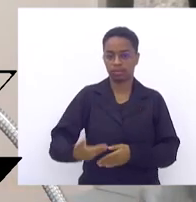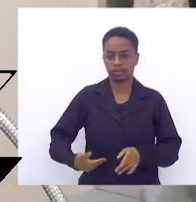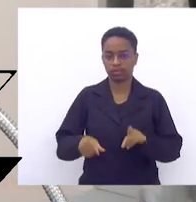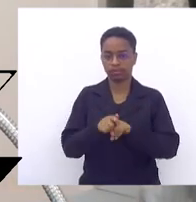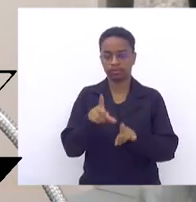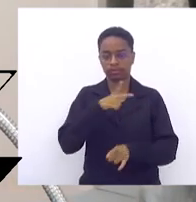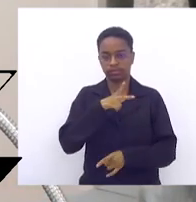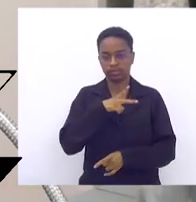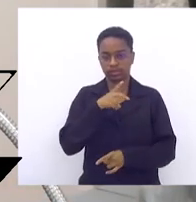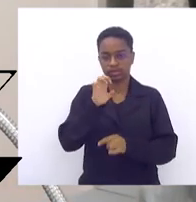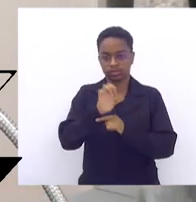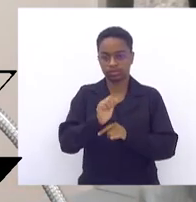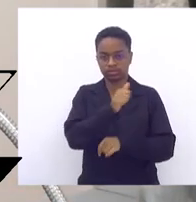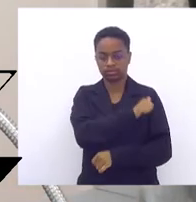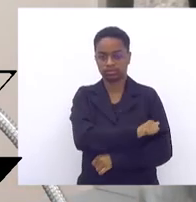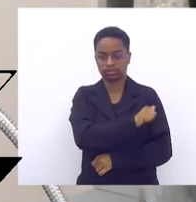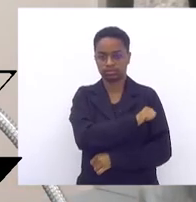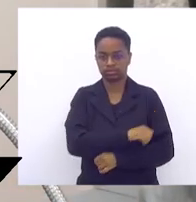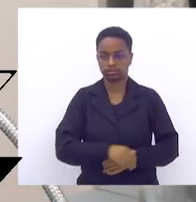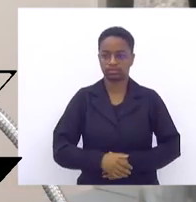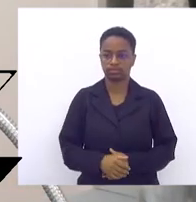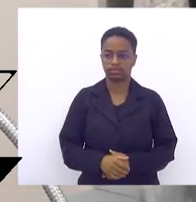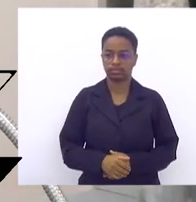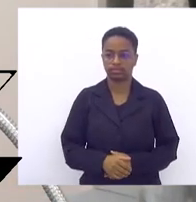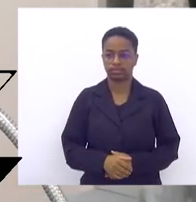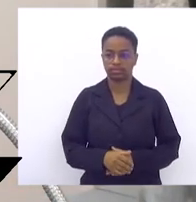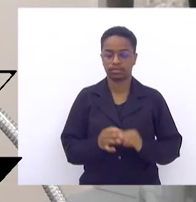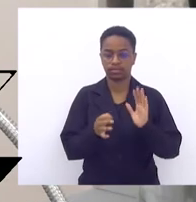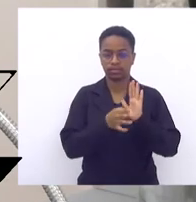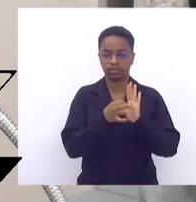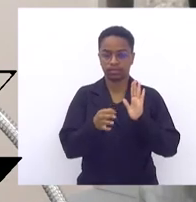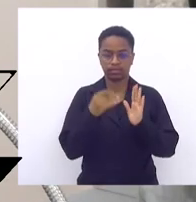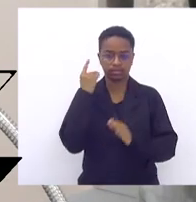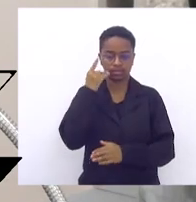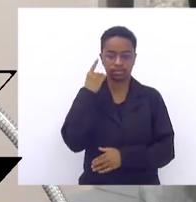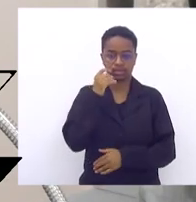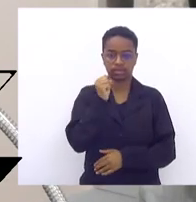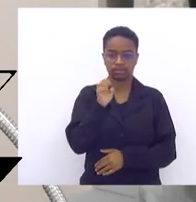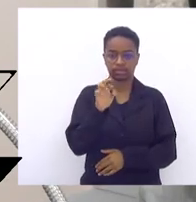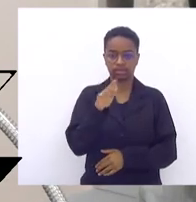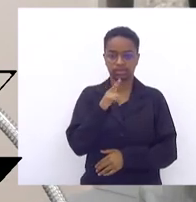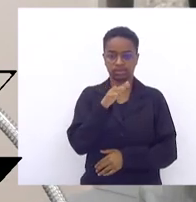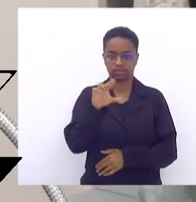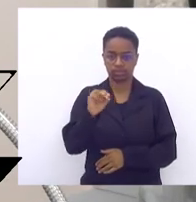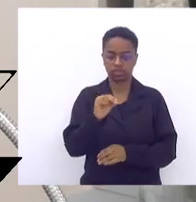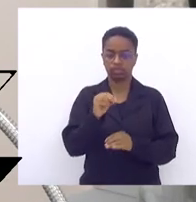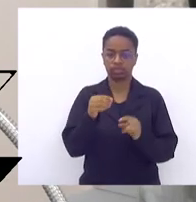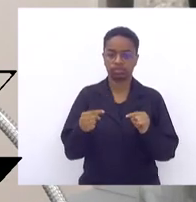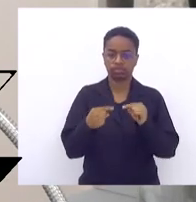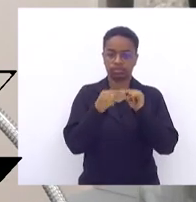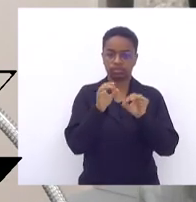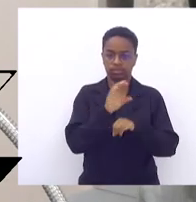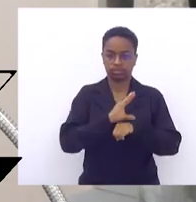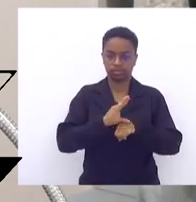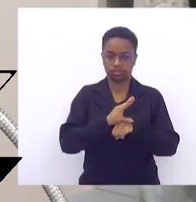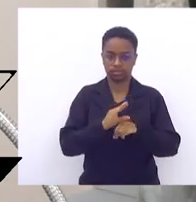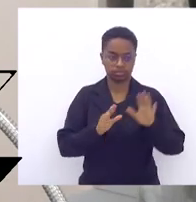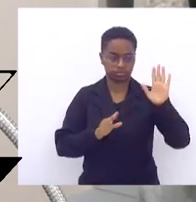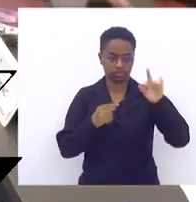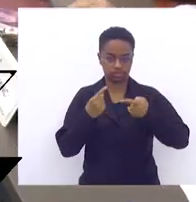privada do Estado do Rio de Janeiro. Parecer do deputado doutor Serginho é pela constitucionalidade. Para